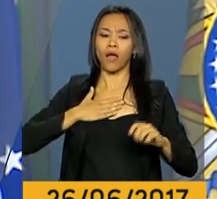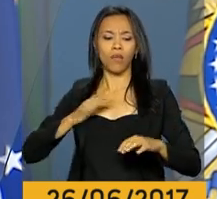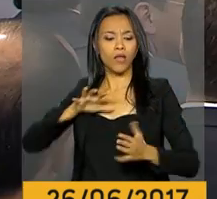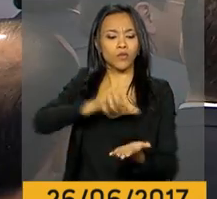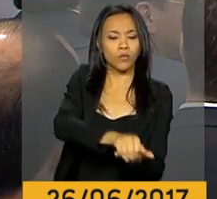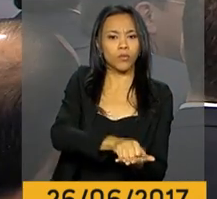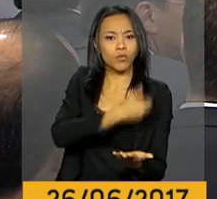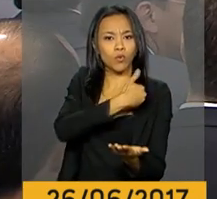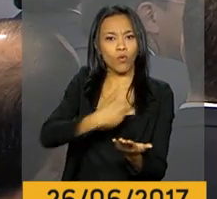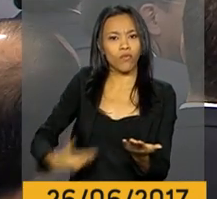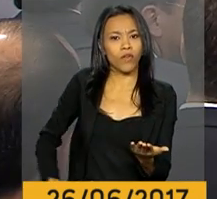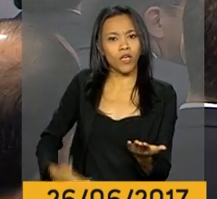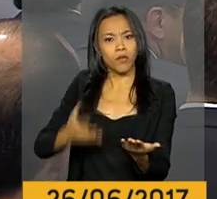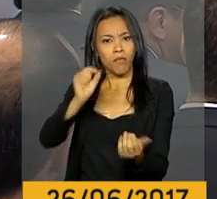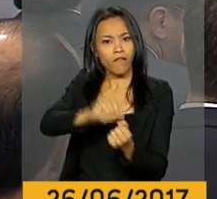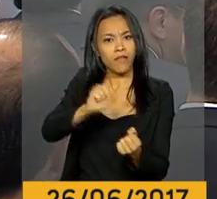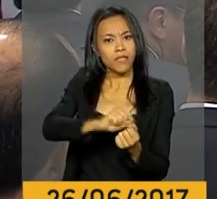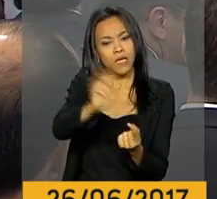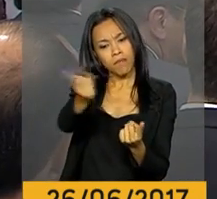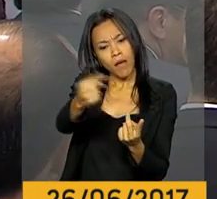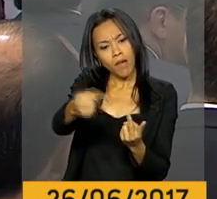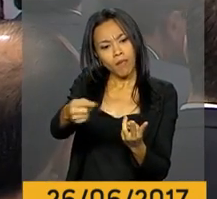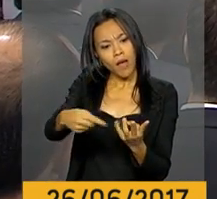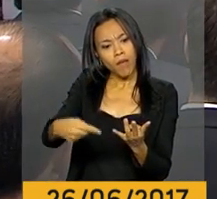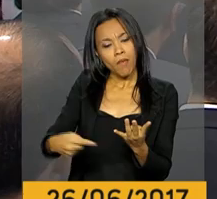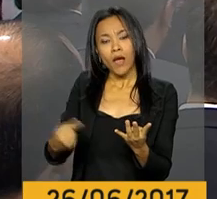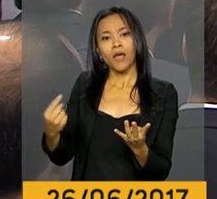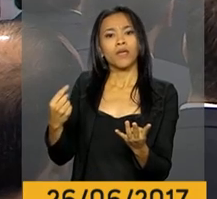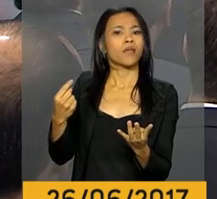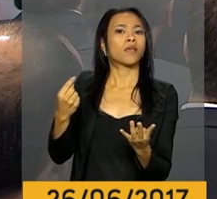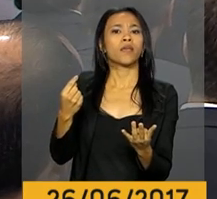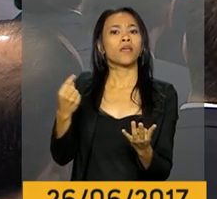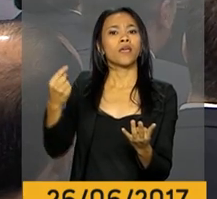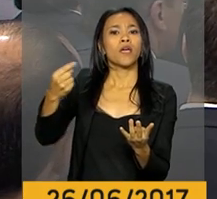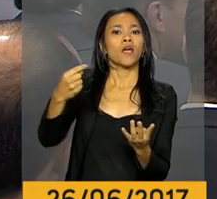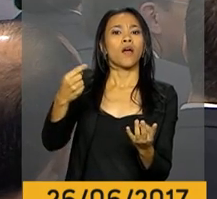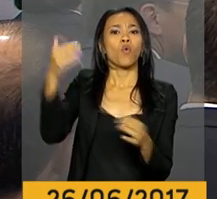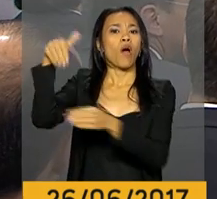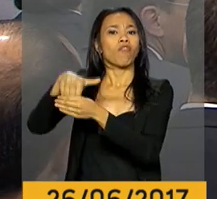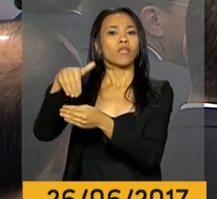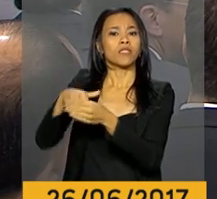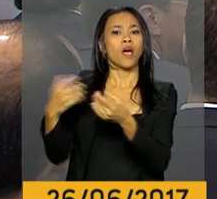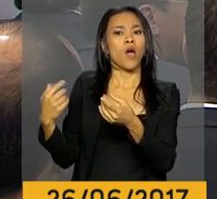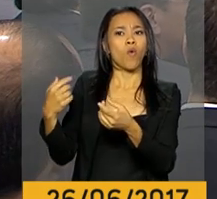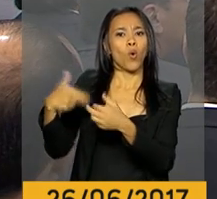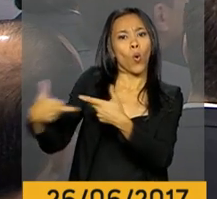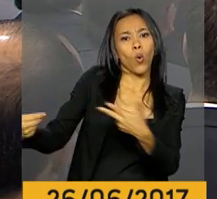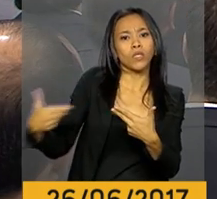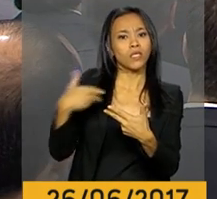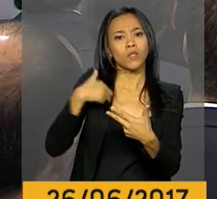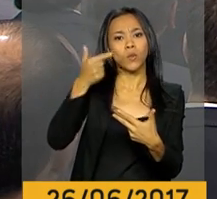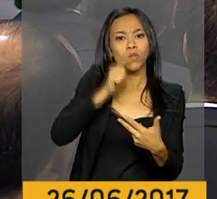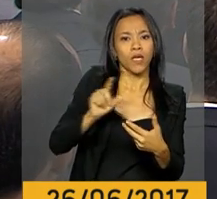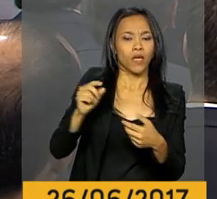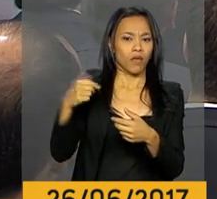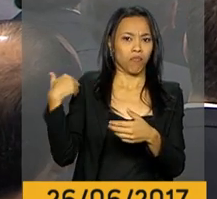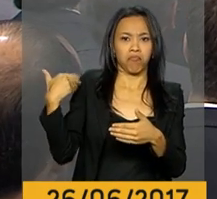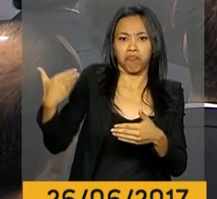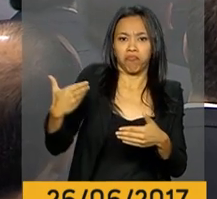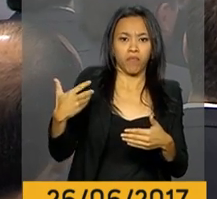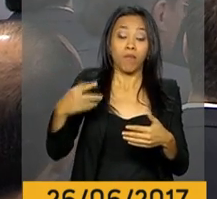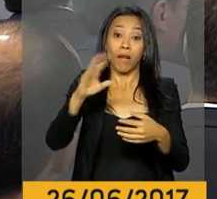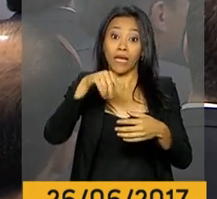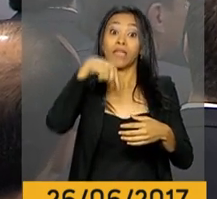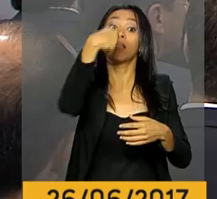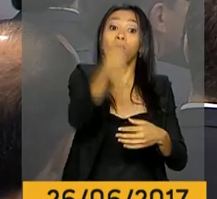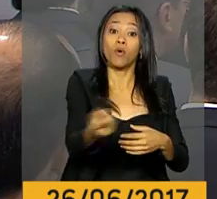chegamos aqui para fazer aquilo que muitas e muitas vezes as questões eleitorais impedem nós estamos fazendo uma transição para que quem venha